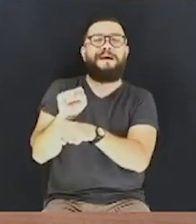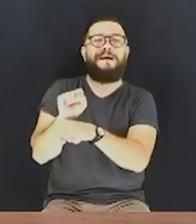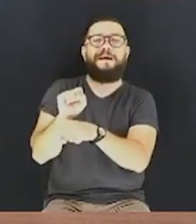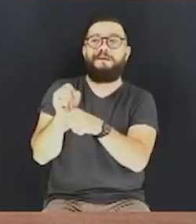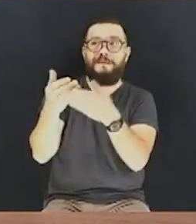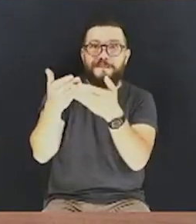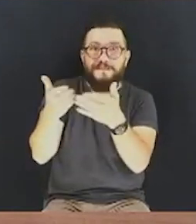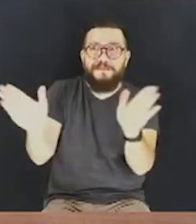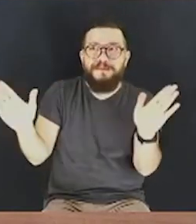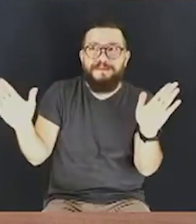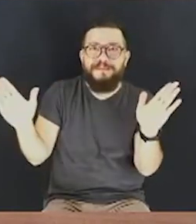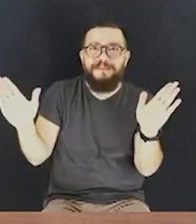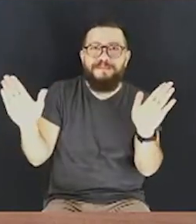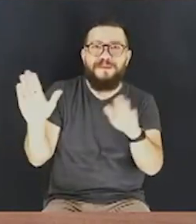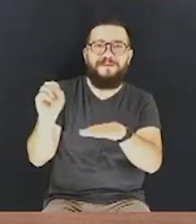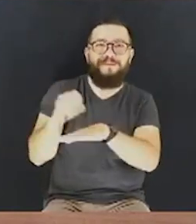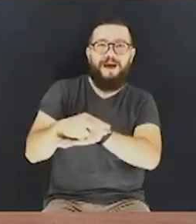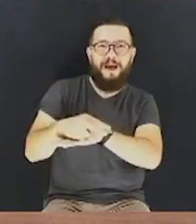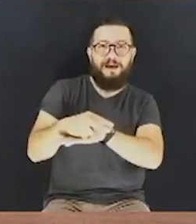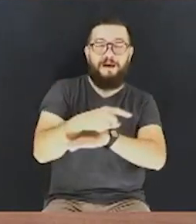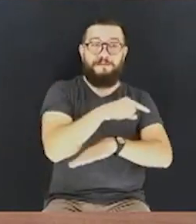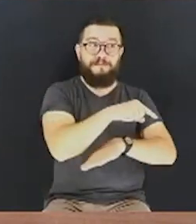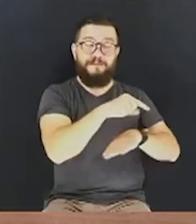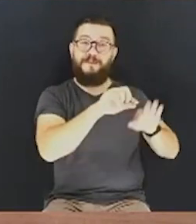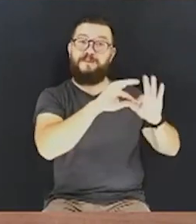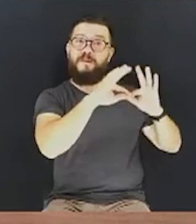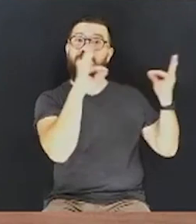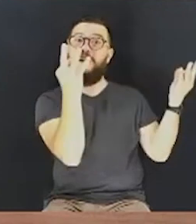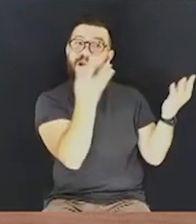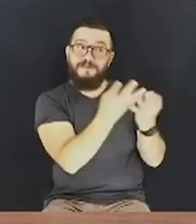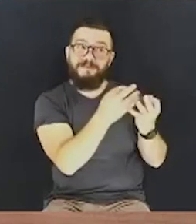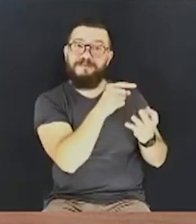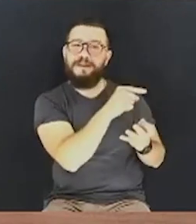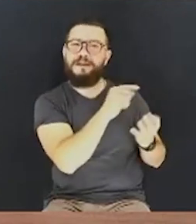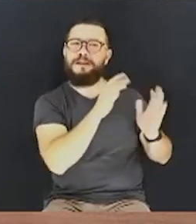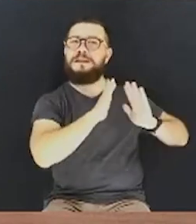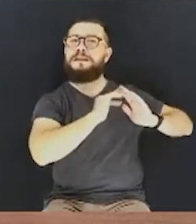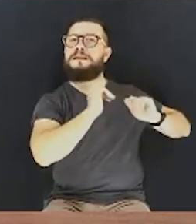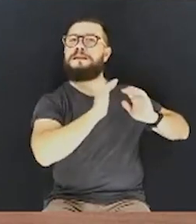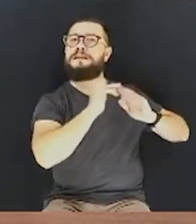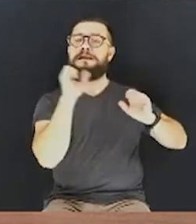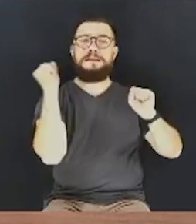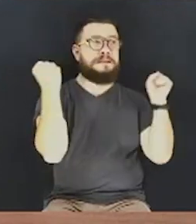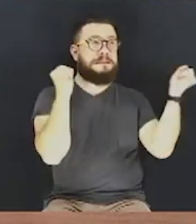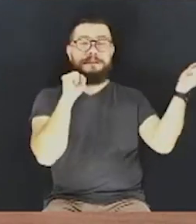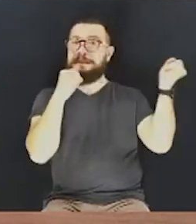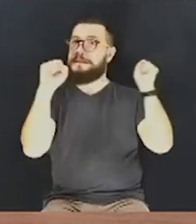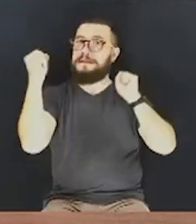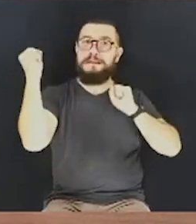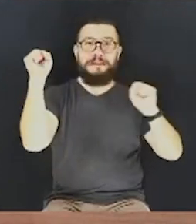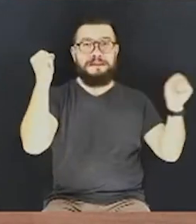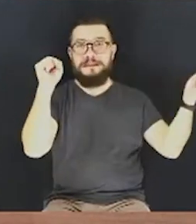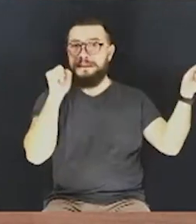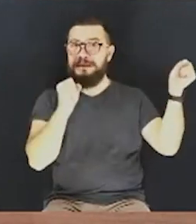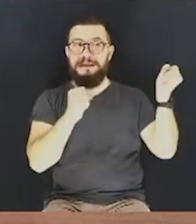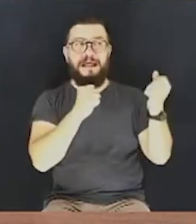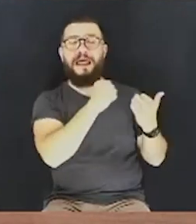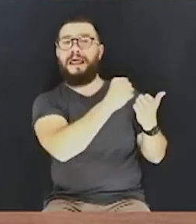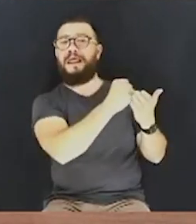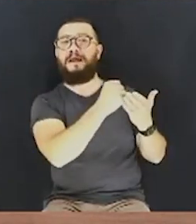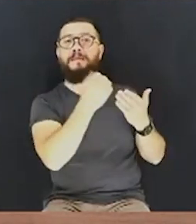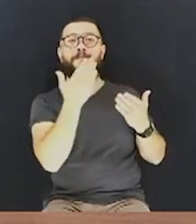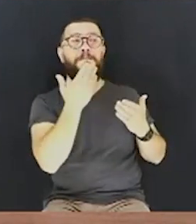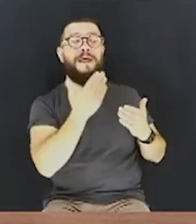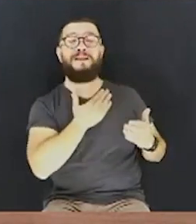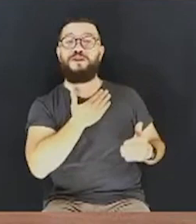clamor de pais e mães que, em momento de desespero, me procuraram por não ter opção, né, por ter